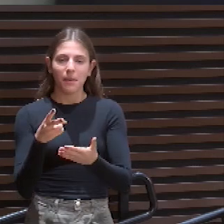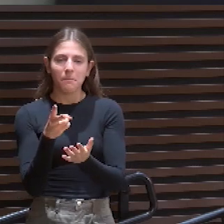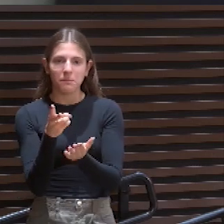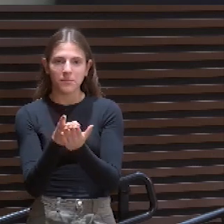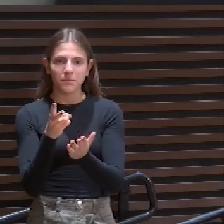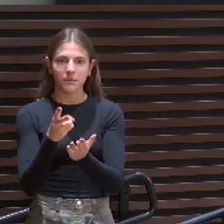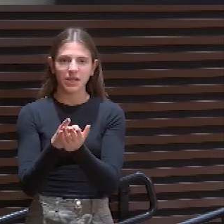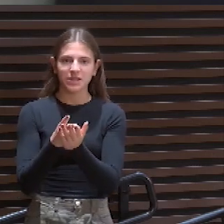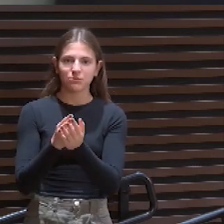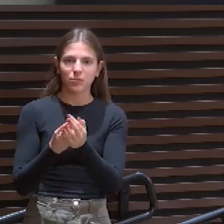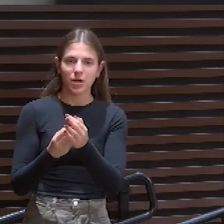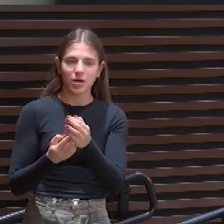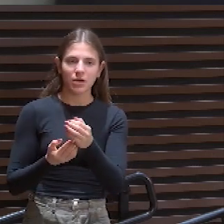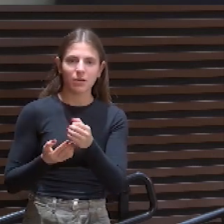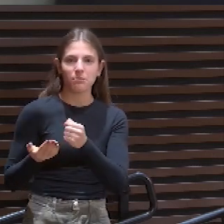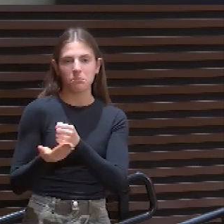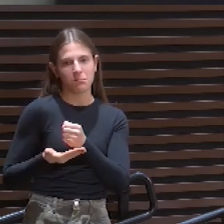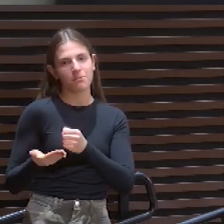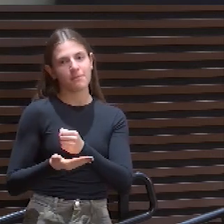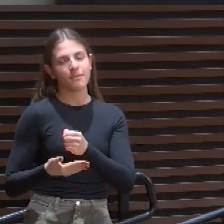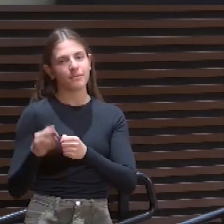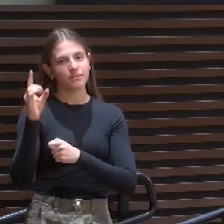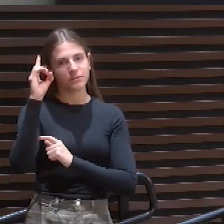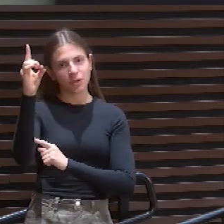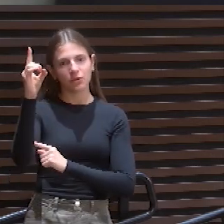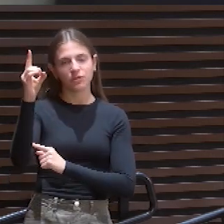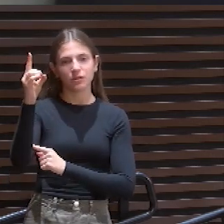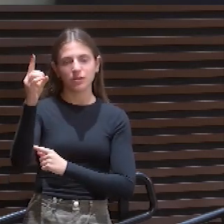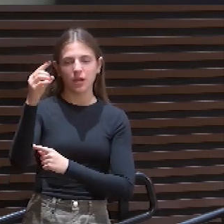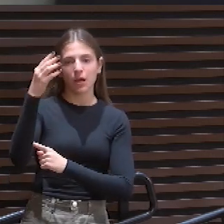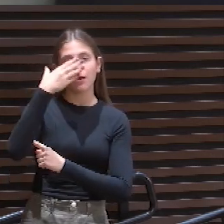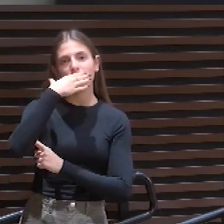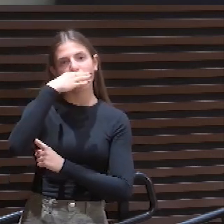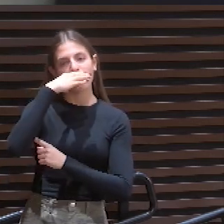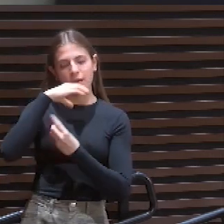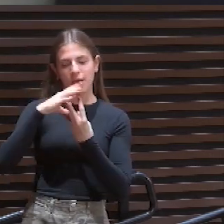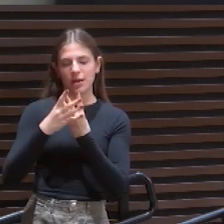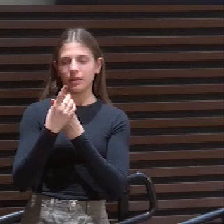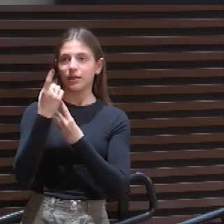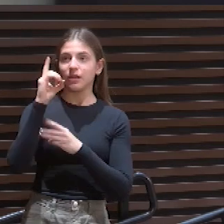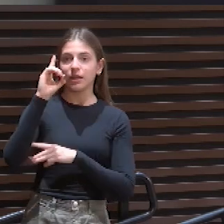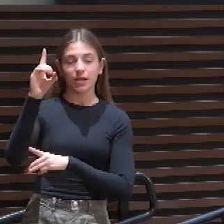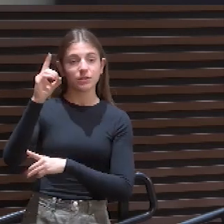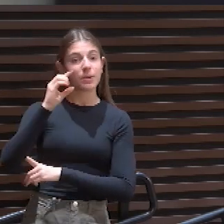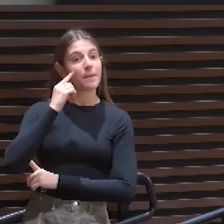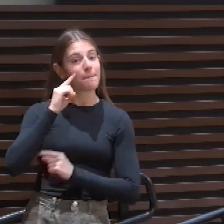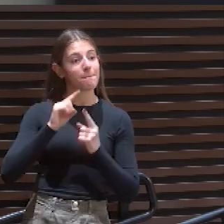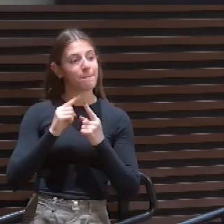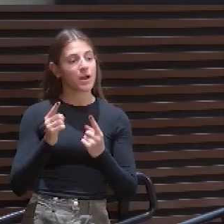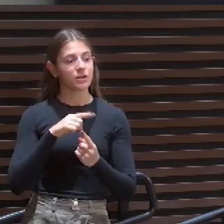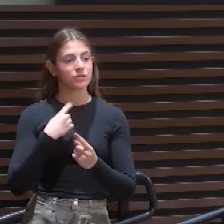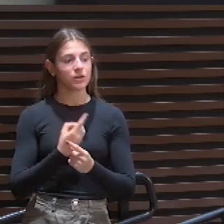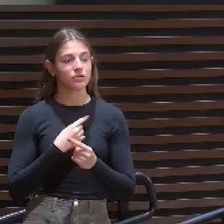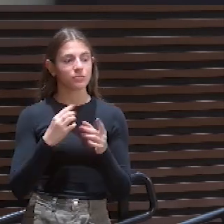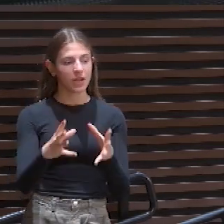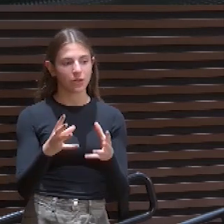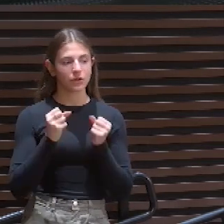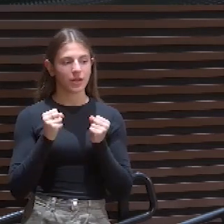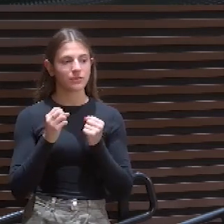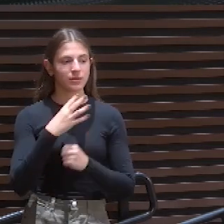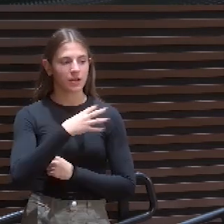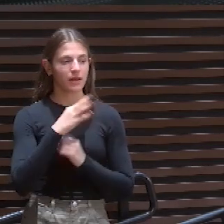Senhor, como o Filho e o Espírito, mas somos adotados na família do Pai. Olha que